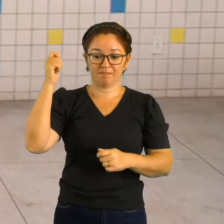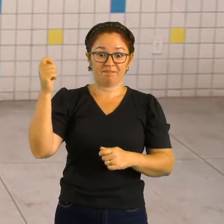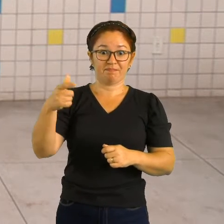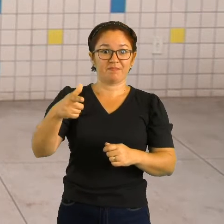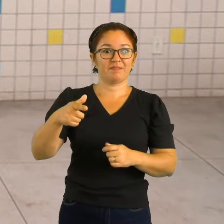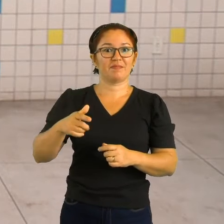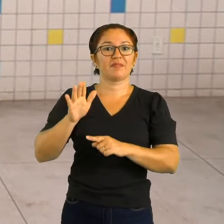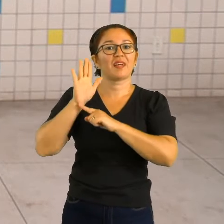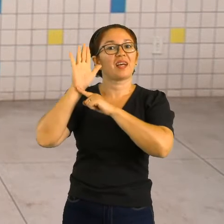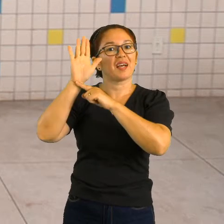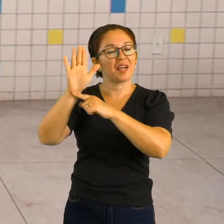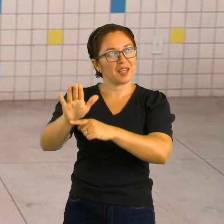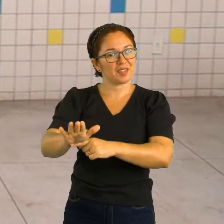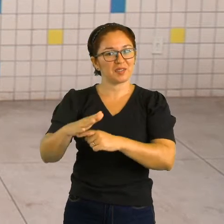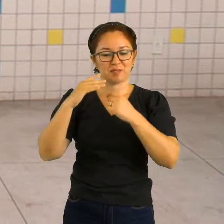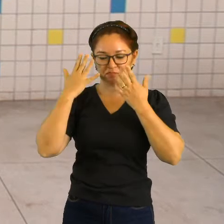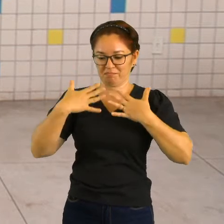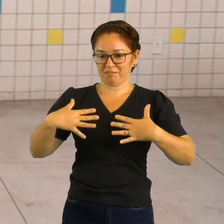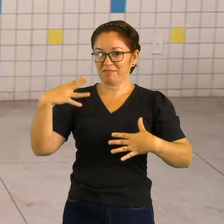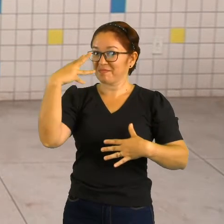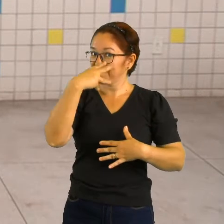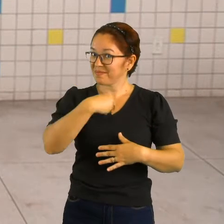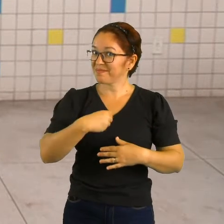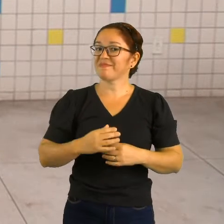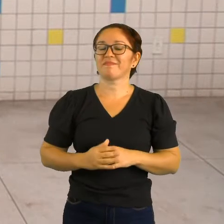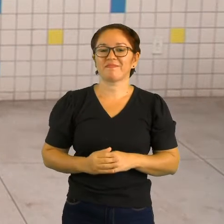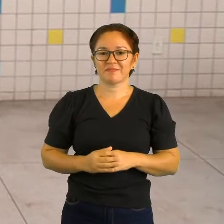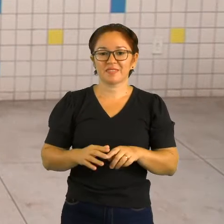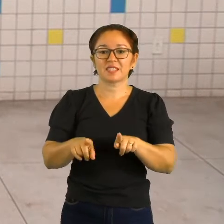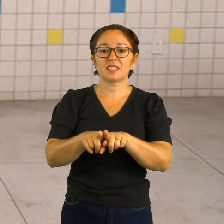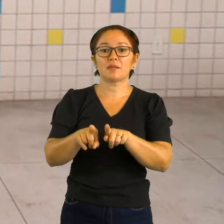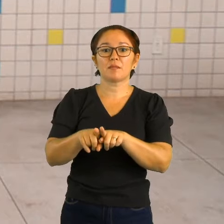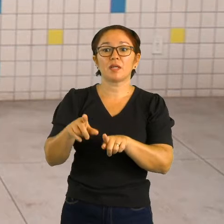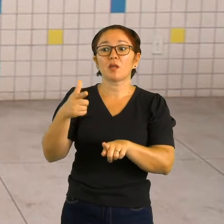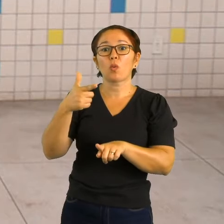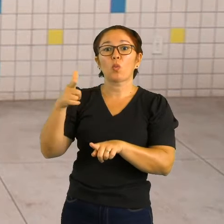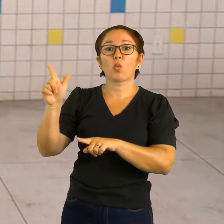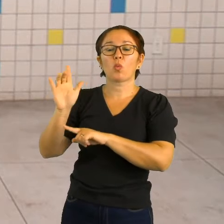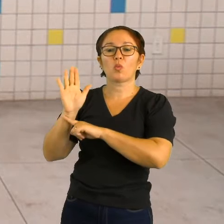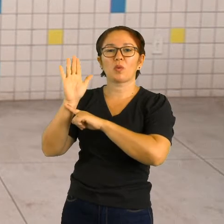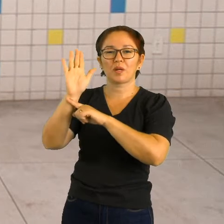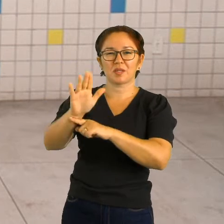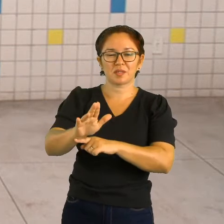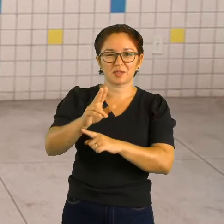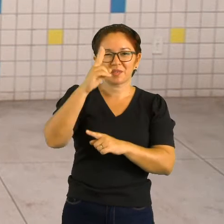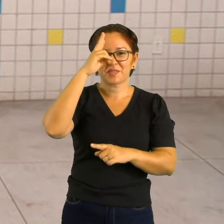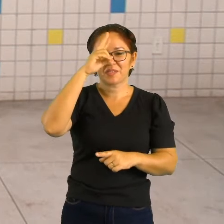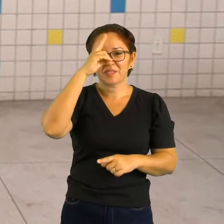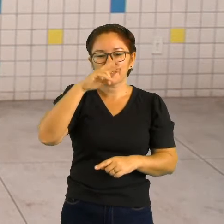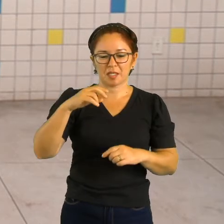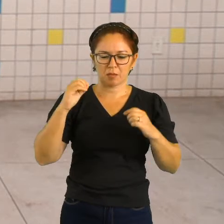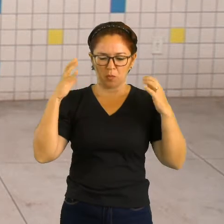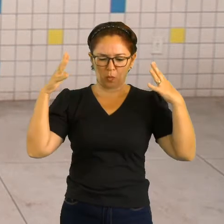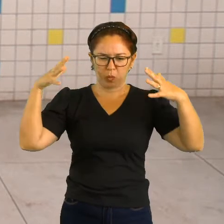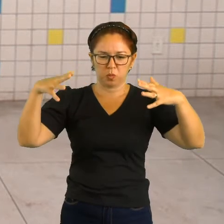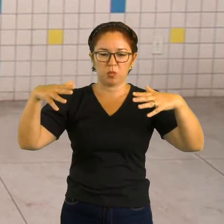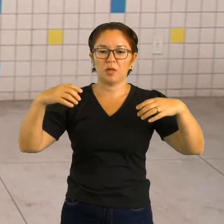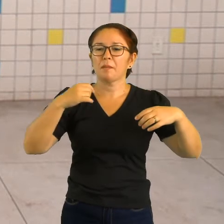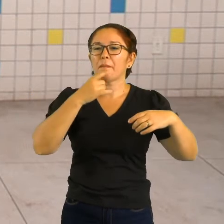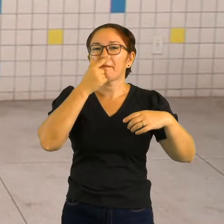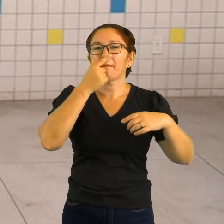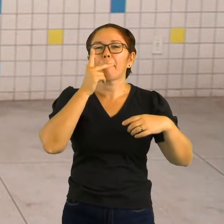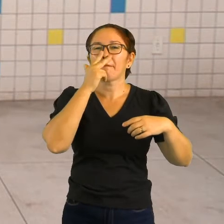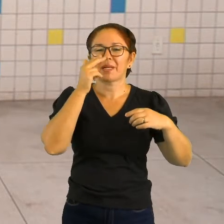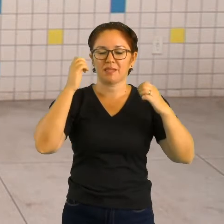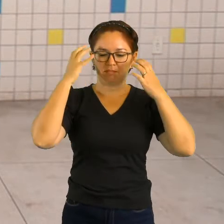para a personagem da história. E tem o auxiliar. Lembra do Shrek, né? É um conto de fadas também,